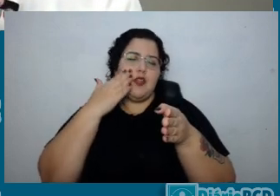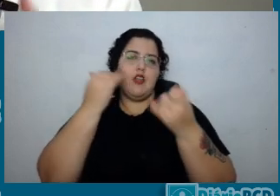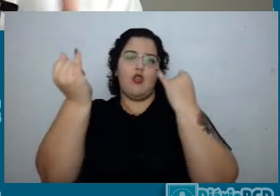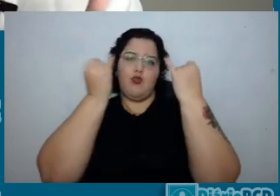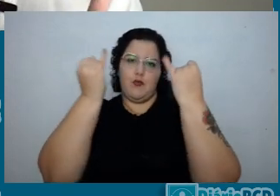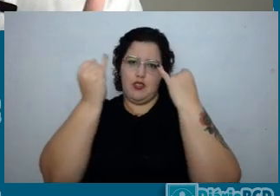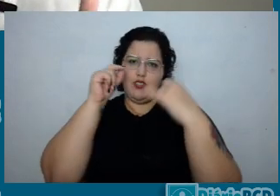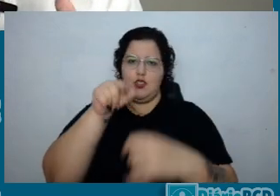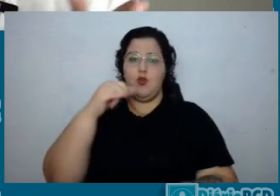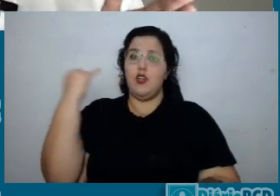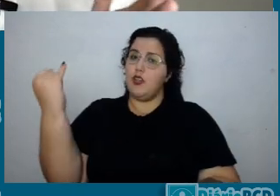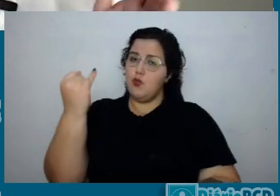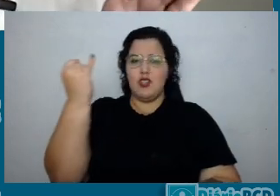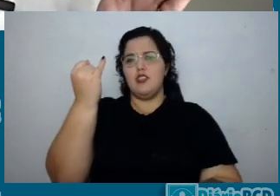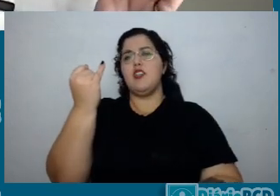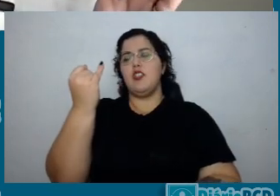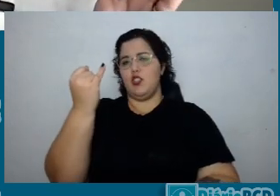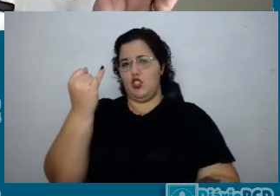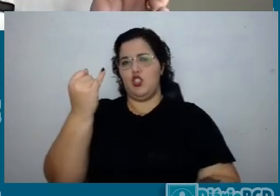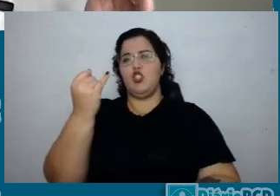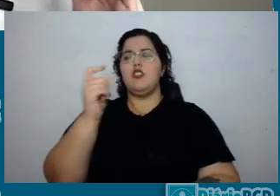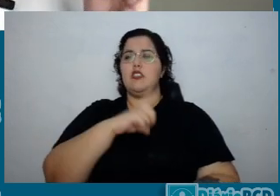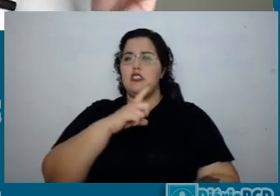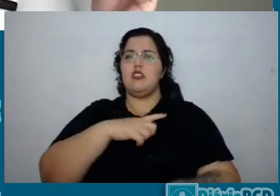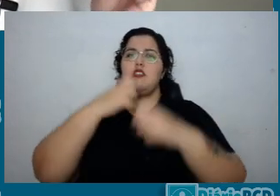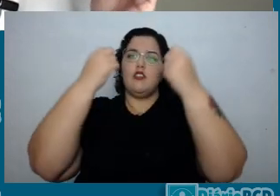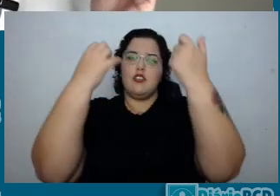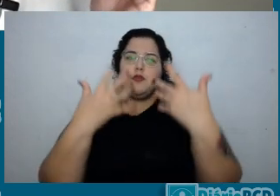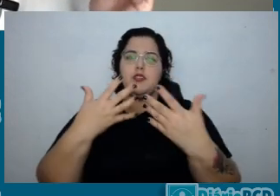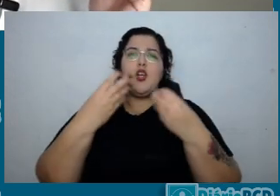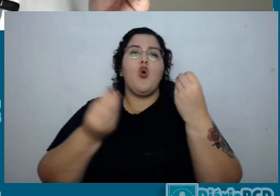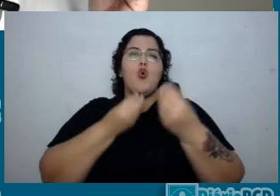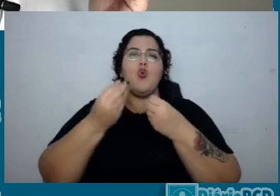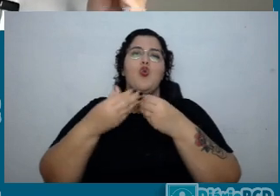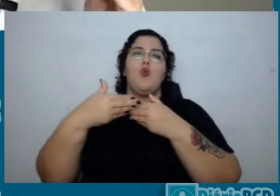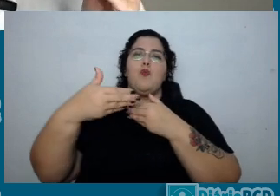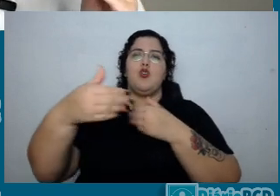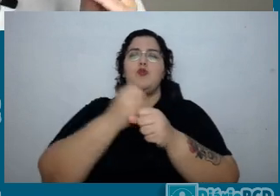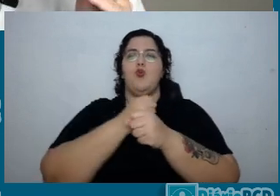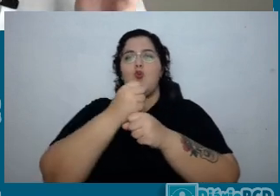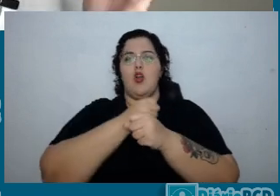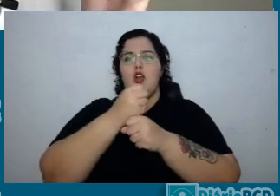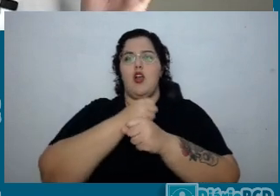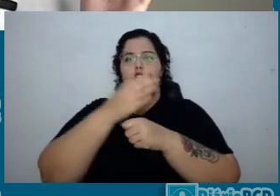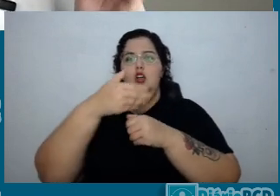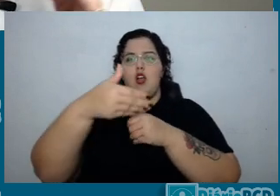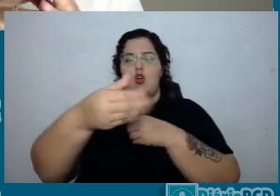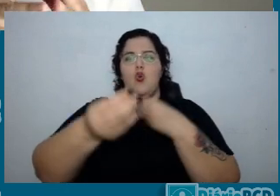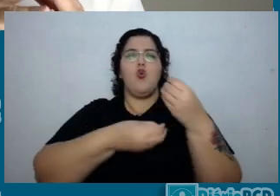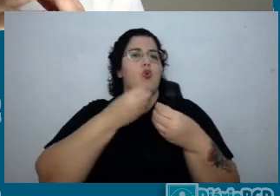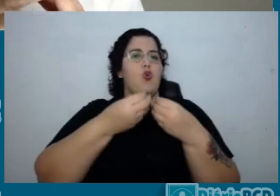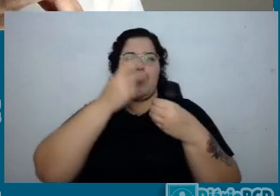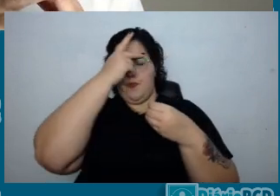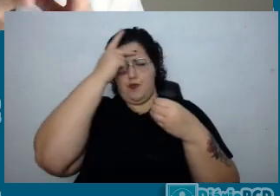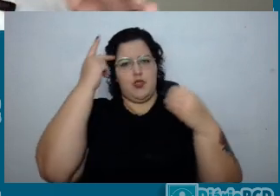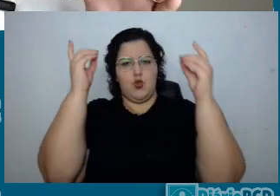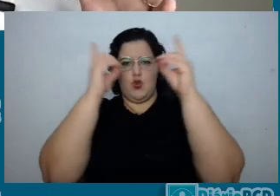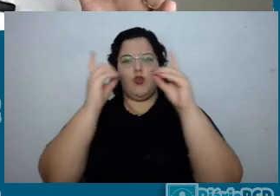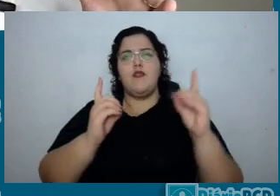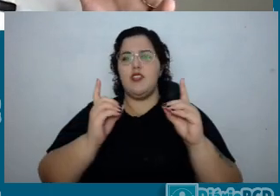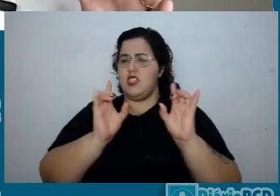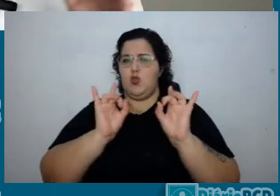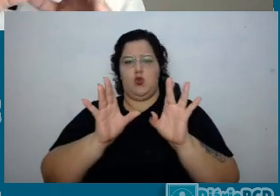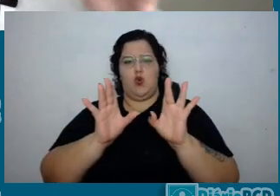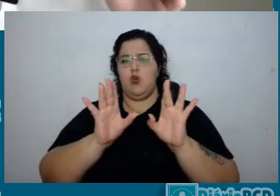Nacional. E a importância dela é simplesmente definir nos próximos anos a política de inclusão da pessoa com deficiência. É só